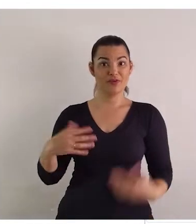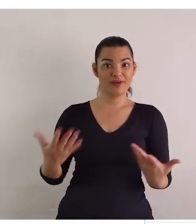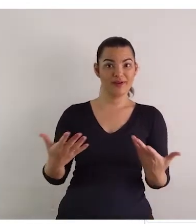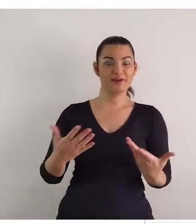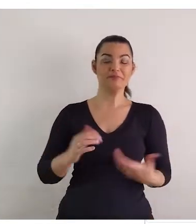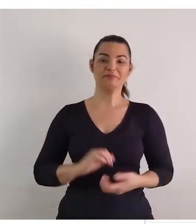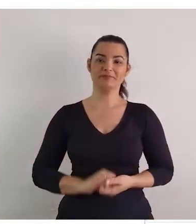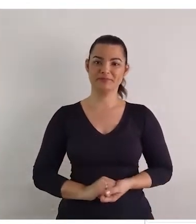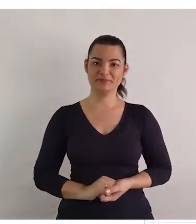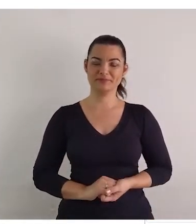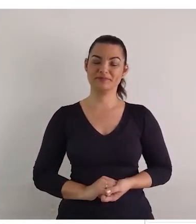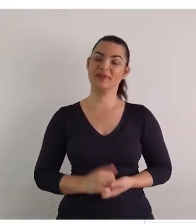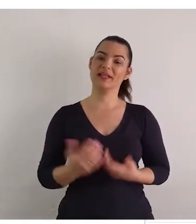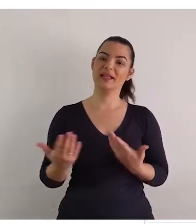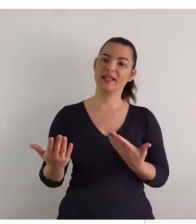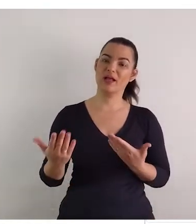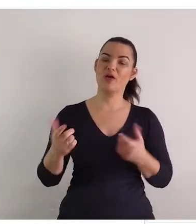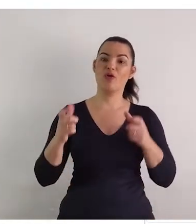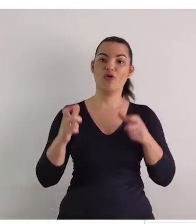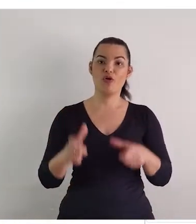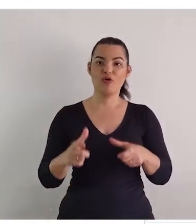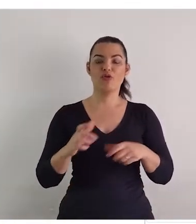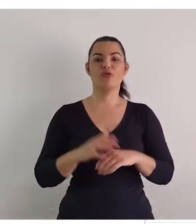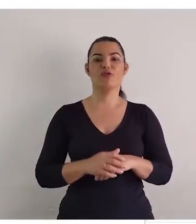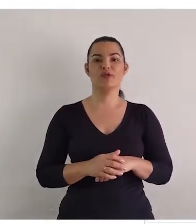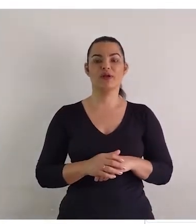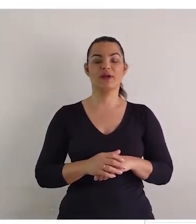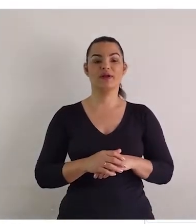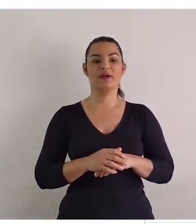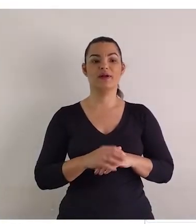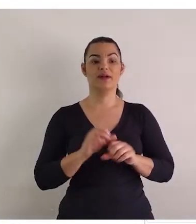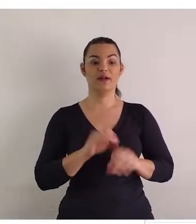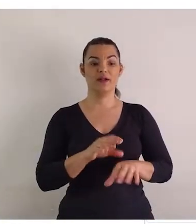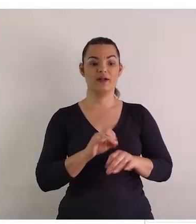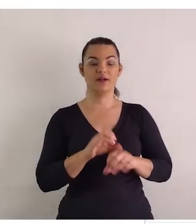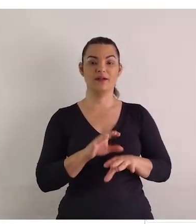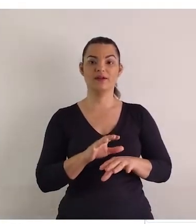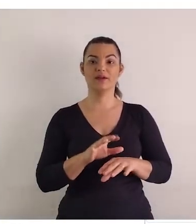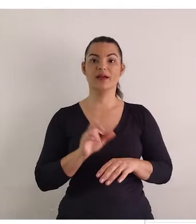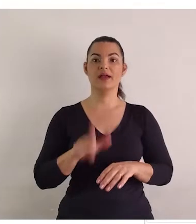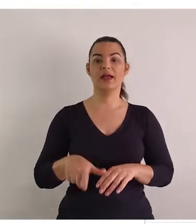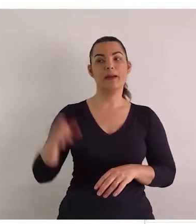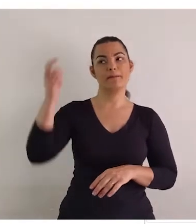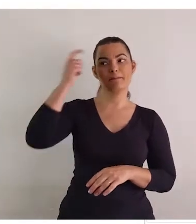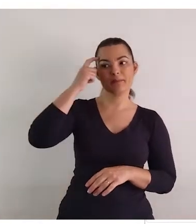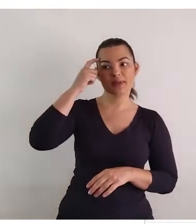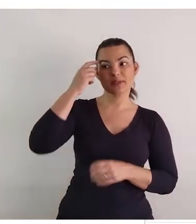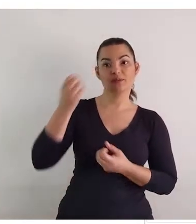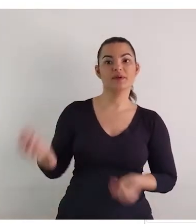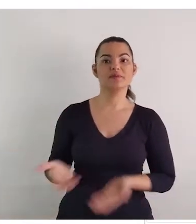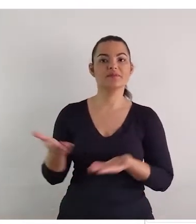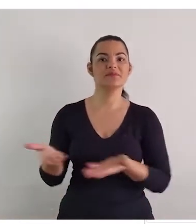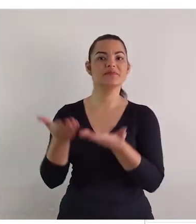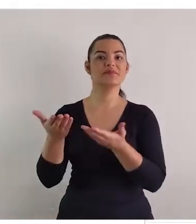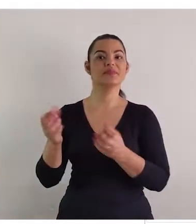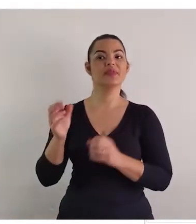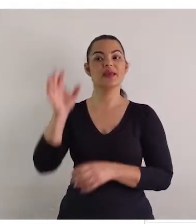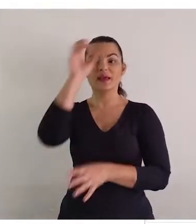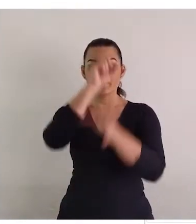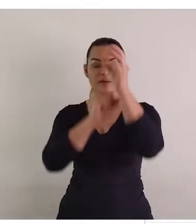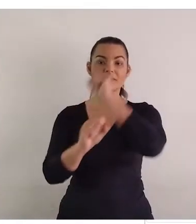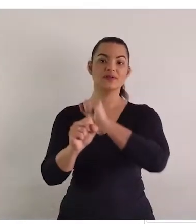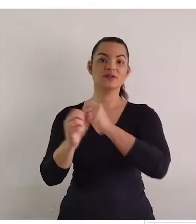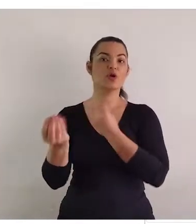Olha só. O espaço educativo é aquele pensado para promover o aprendizado através da